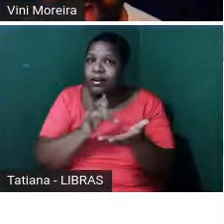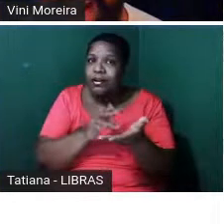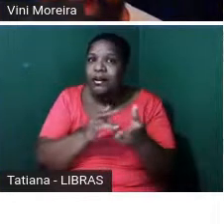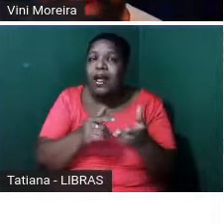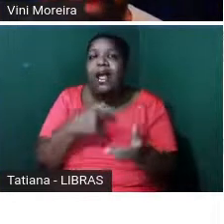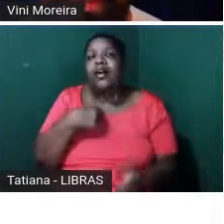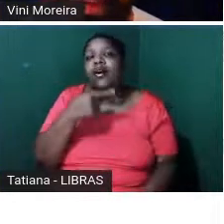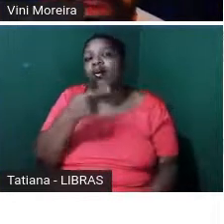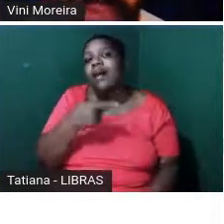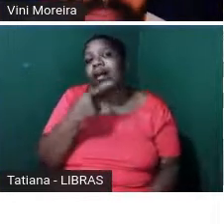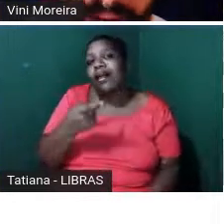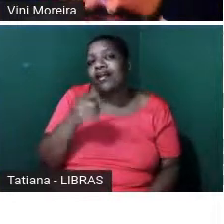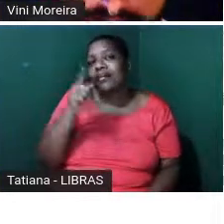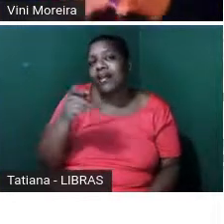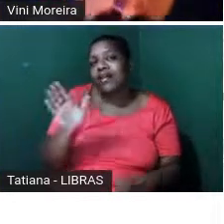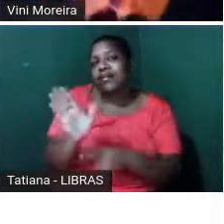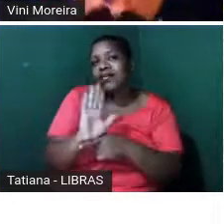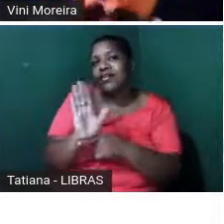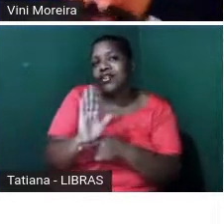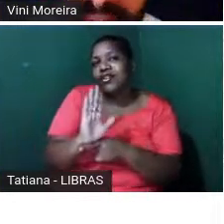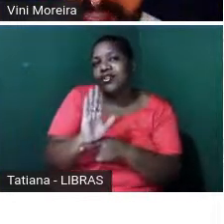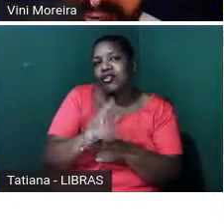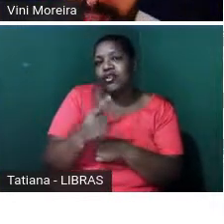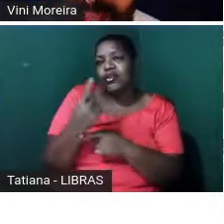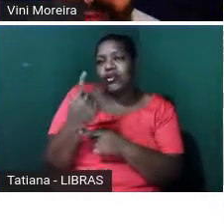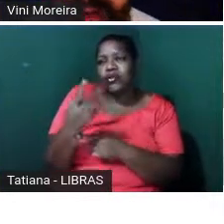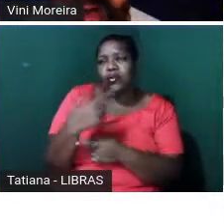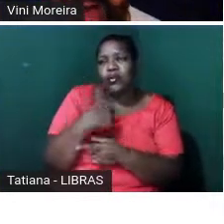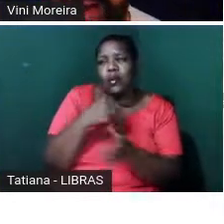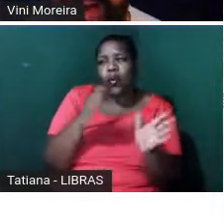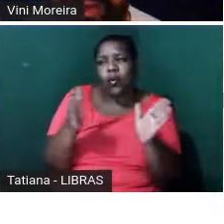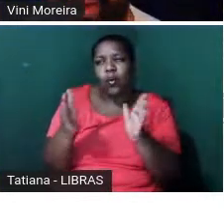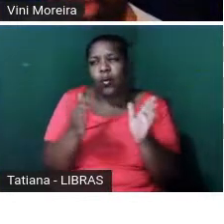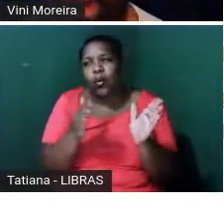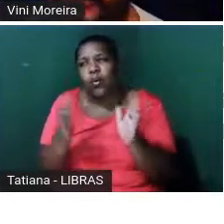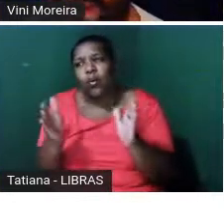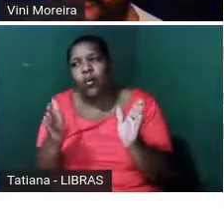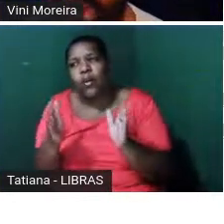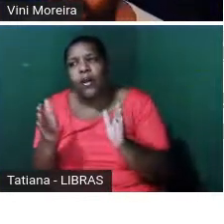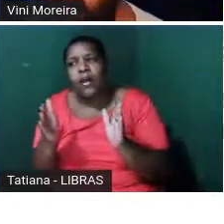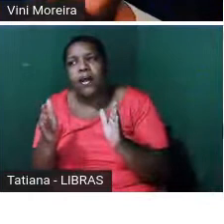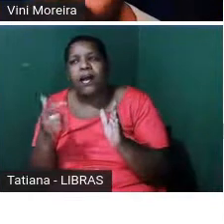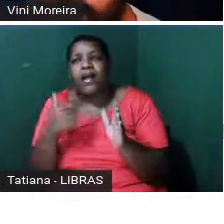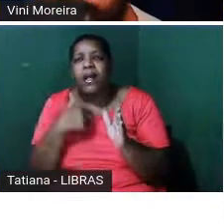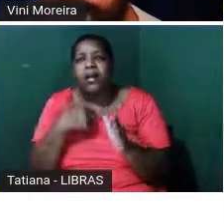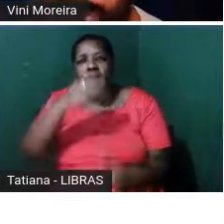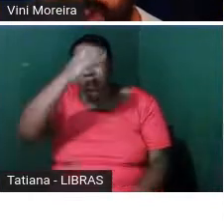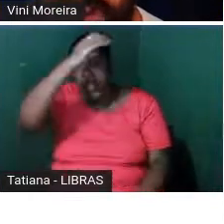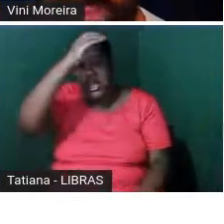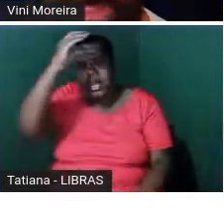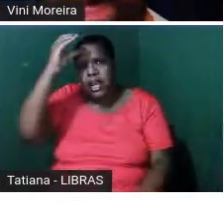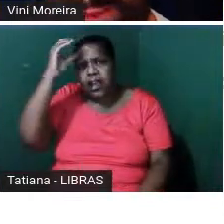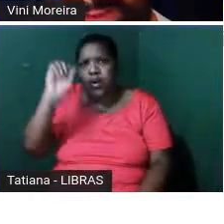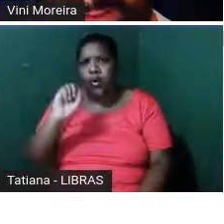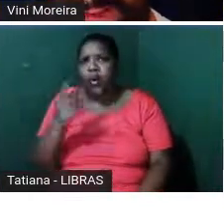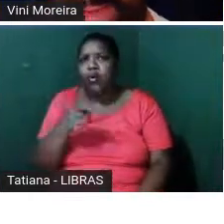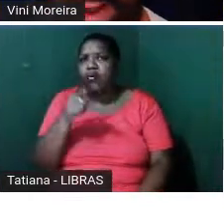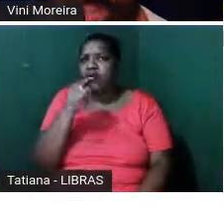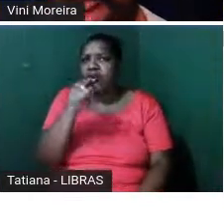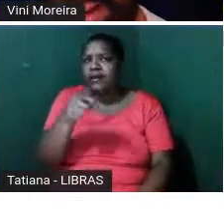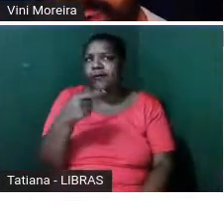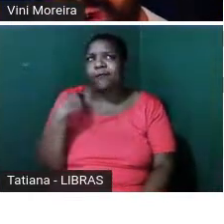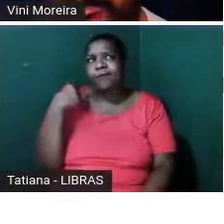relato e às vezes esse vídeo ele passa de um certo tempo que o seu cliente ou até você né fala que